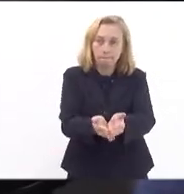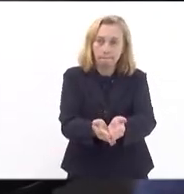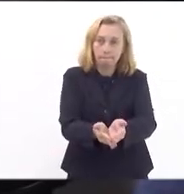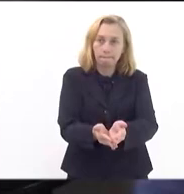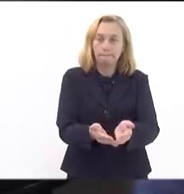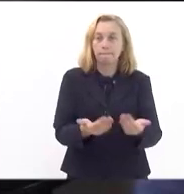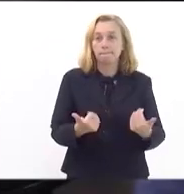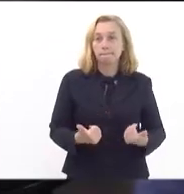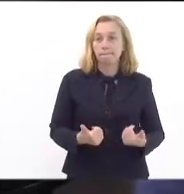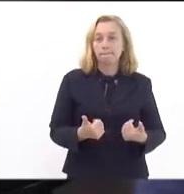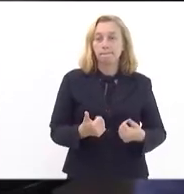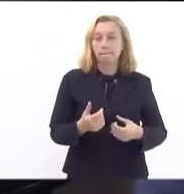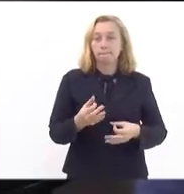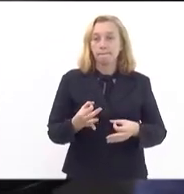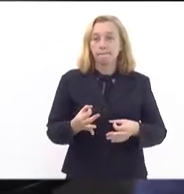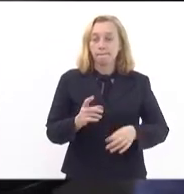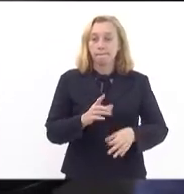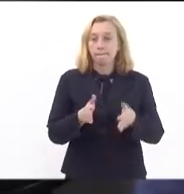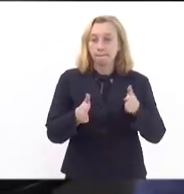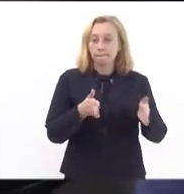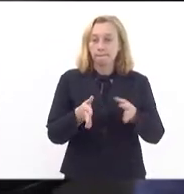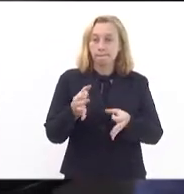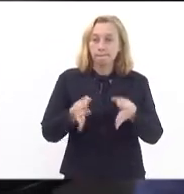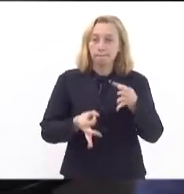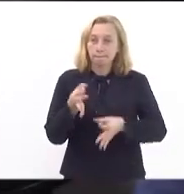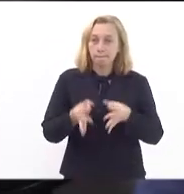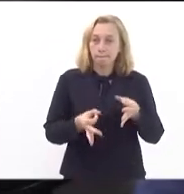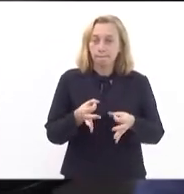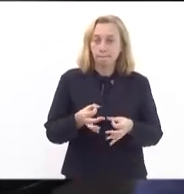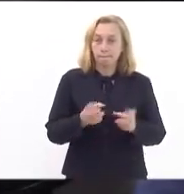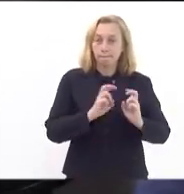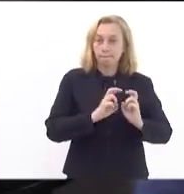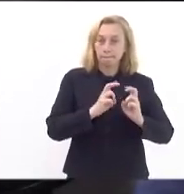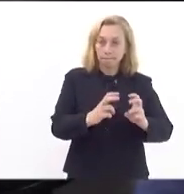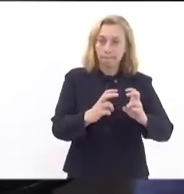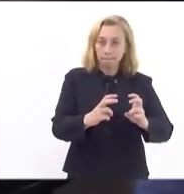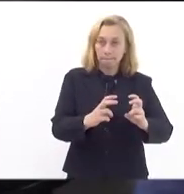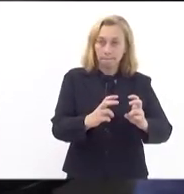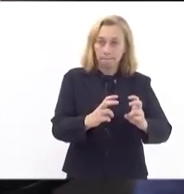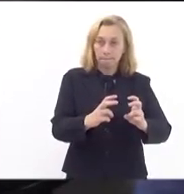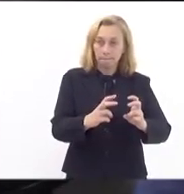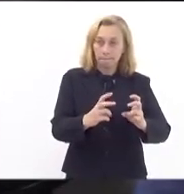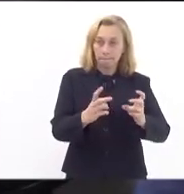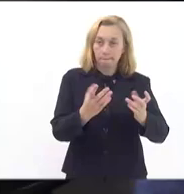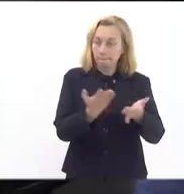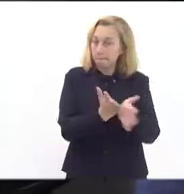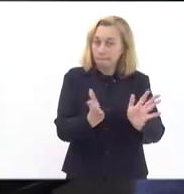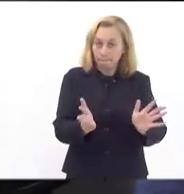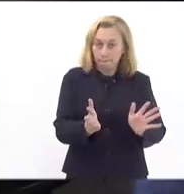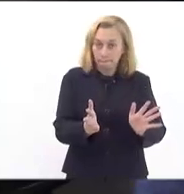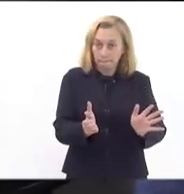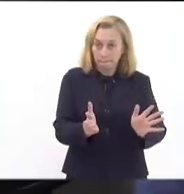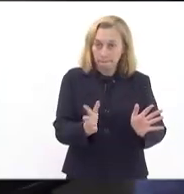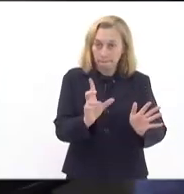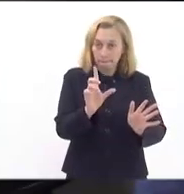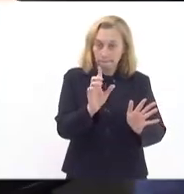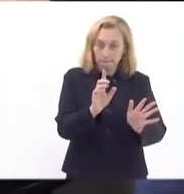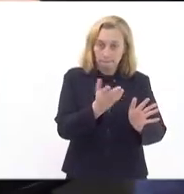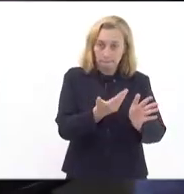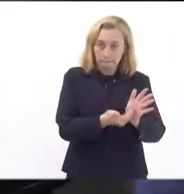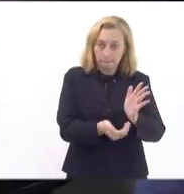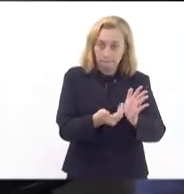sob liminar se o trem eh de gringa de deixo e vem perdendo